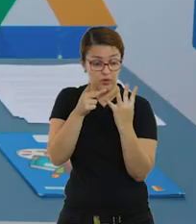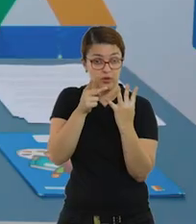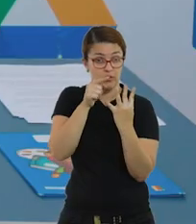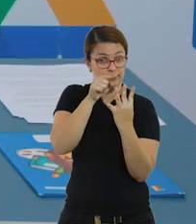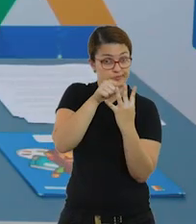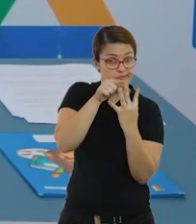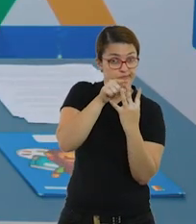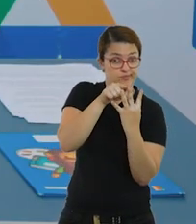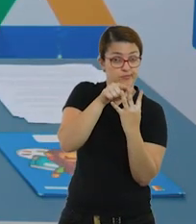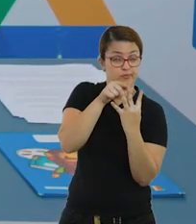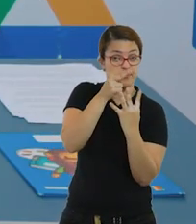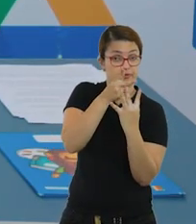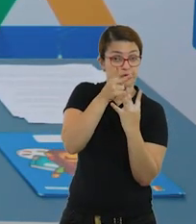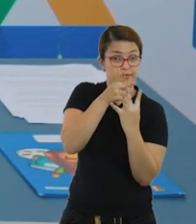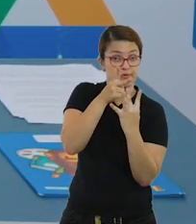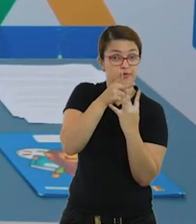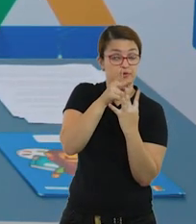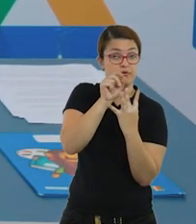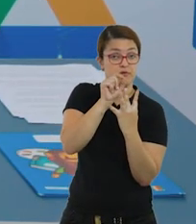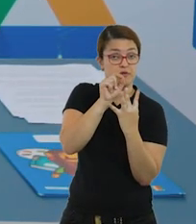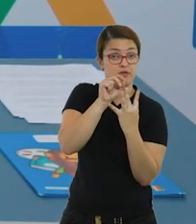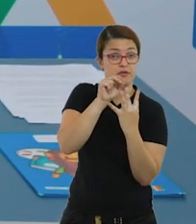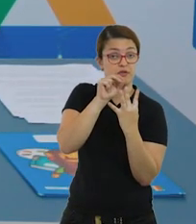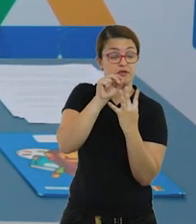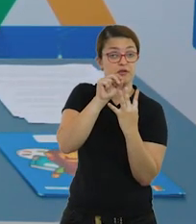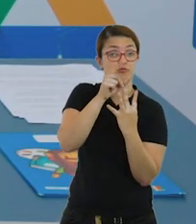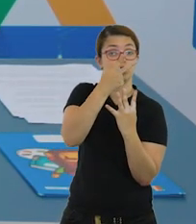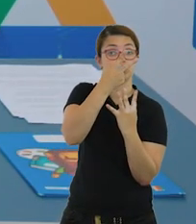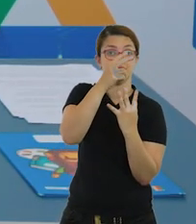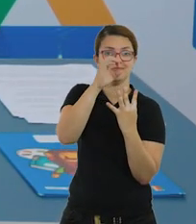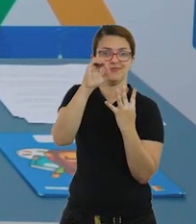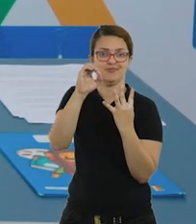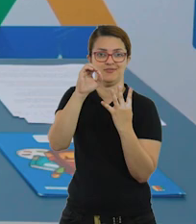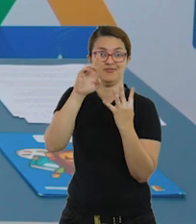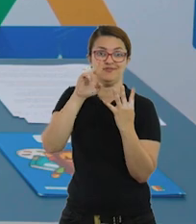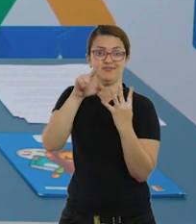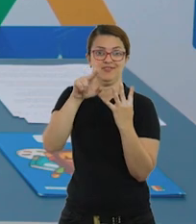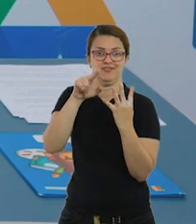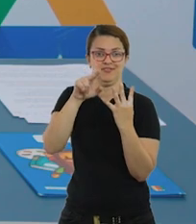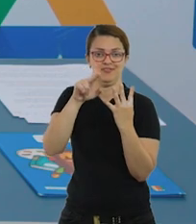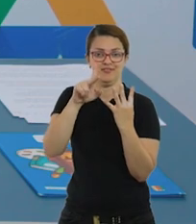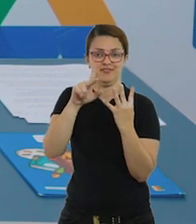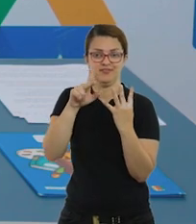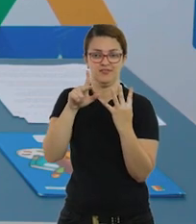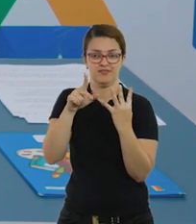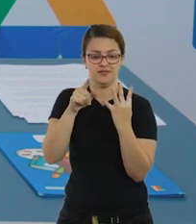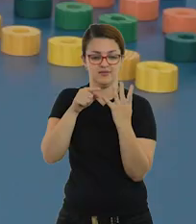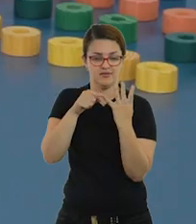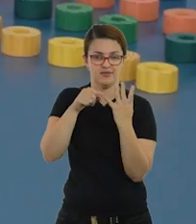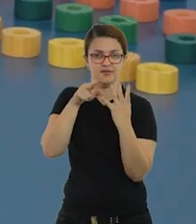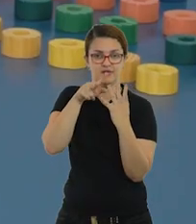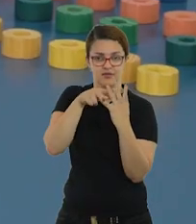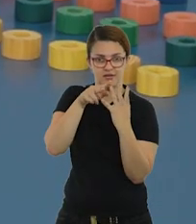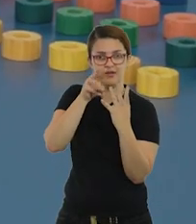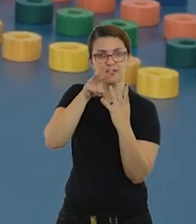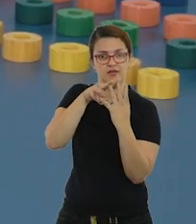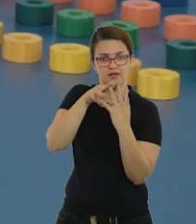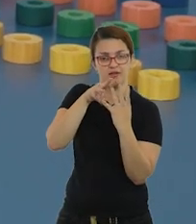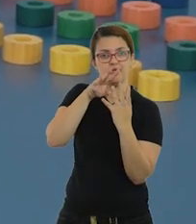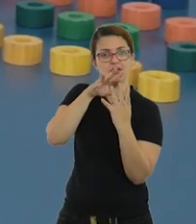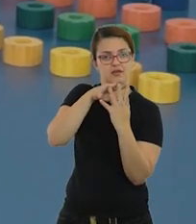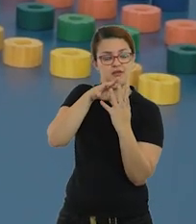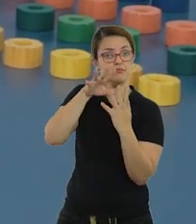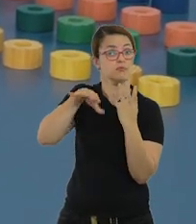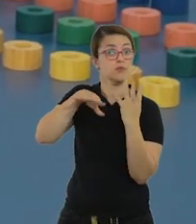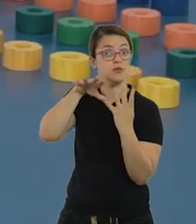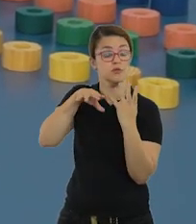unidades. O algarismo 2 na casa da centena, ele vale 200 unidades. Olha a diferença, porque o nosso sistema de numeração, ele é